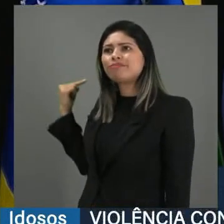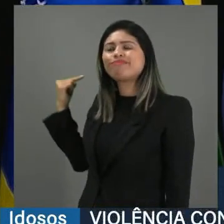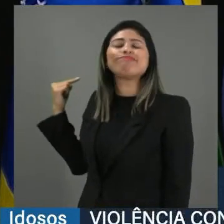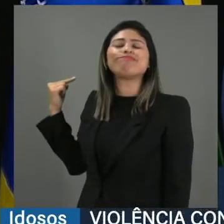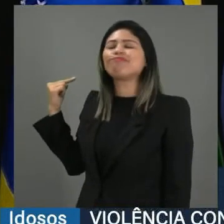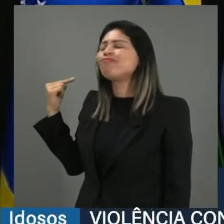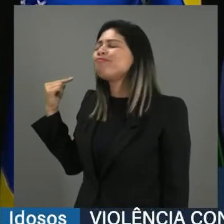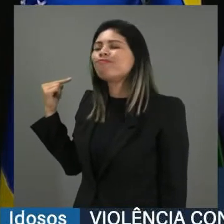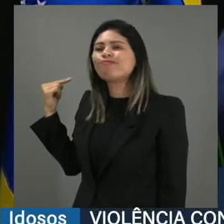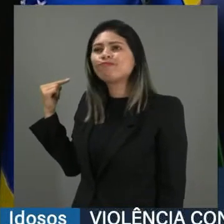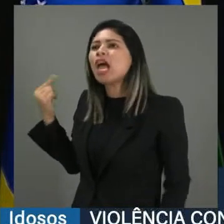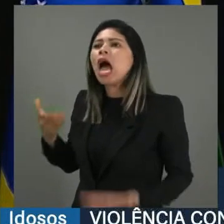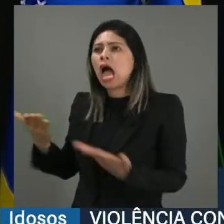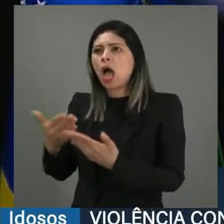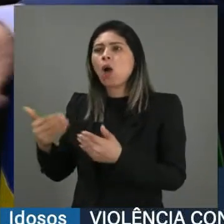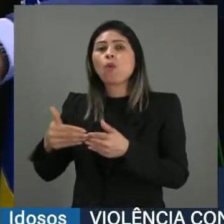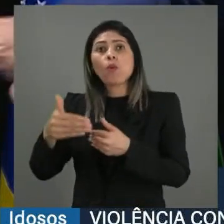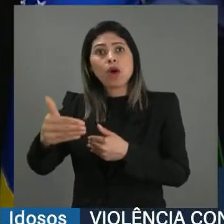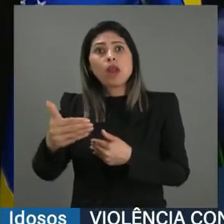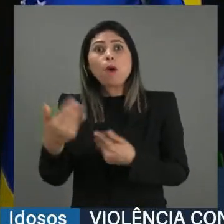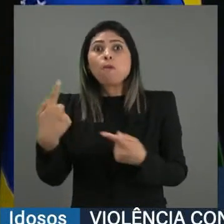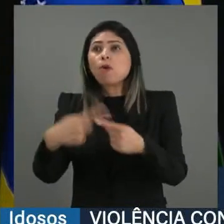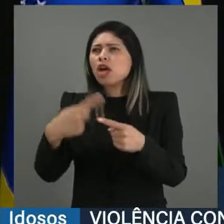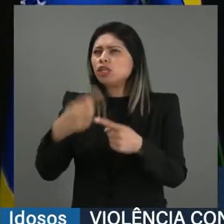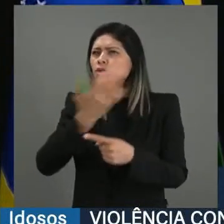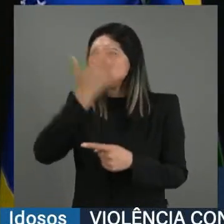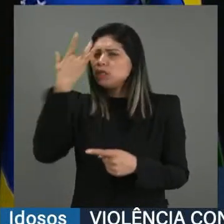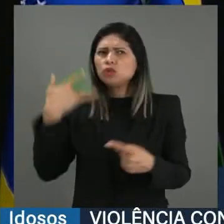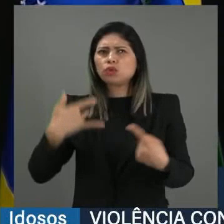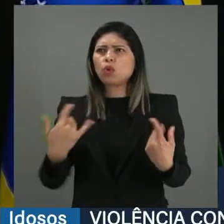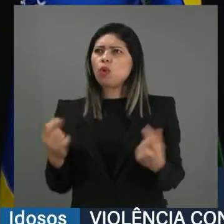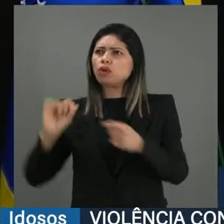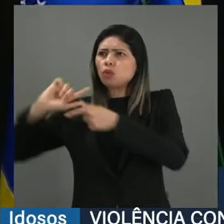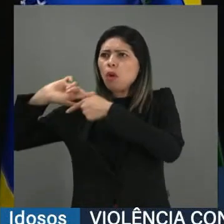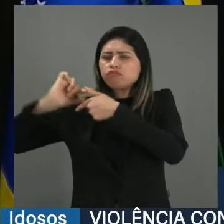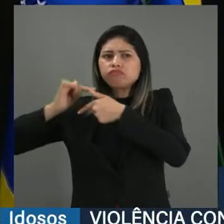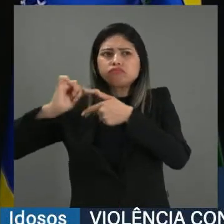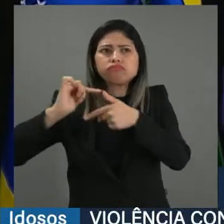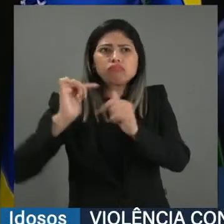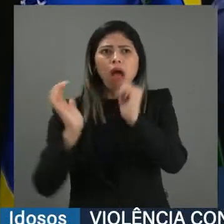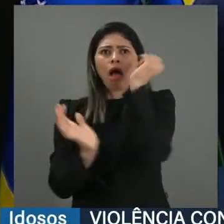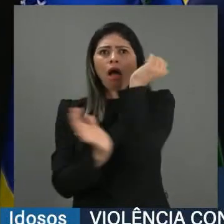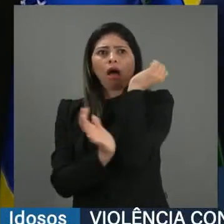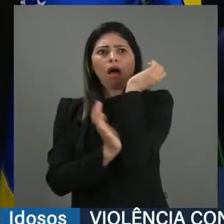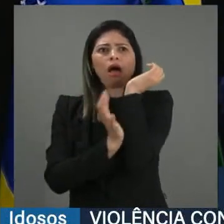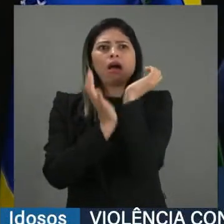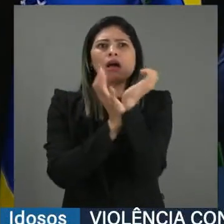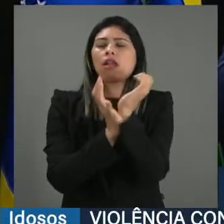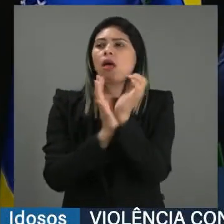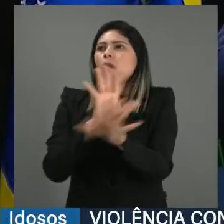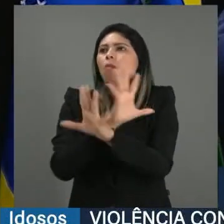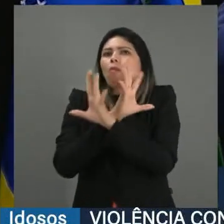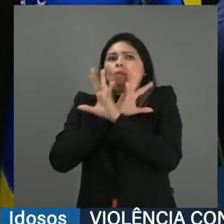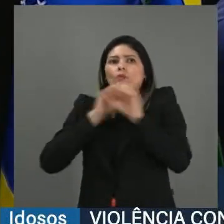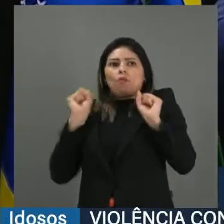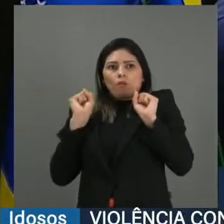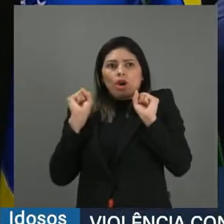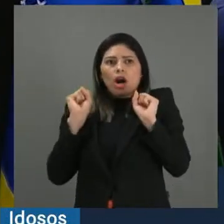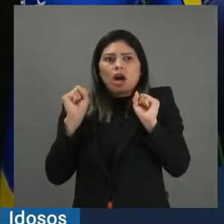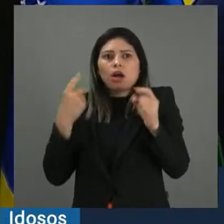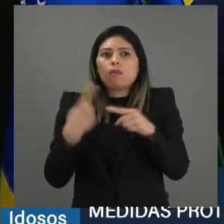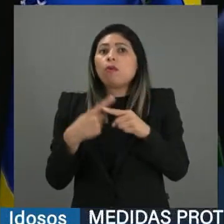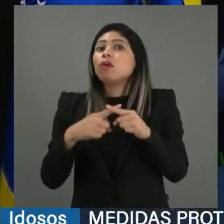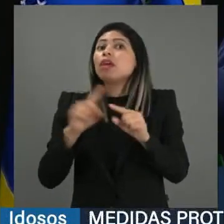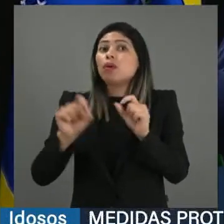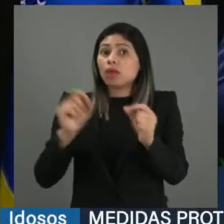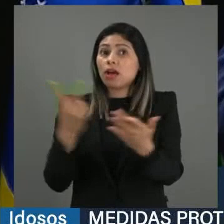É para calar os conservadores de vez. porque o modus operandi, o